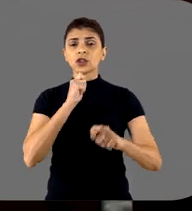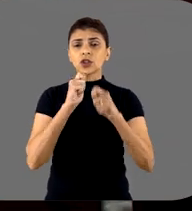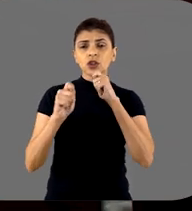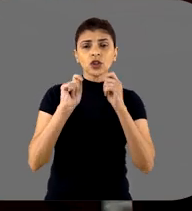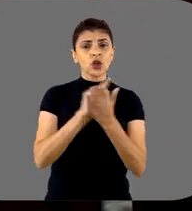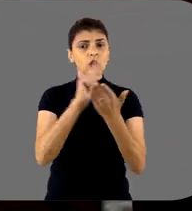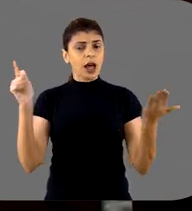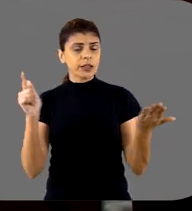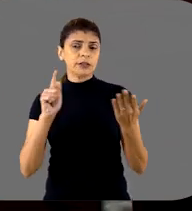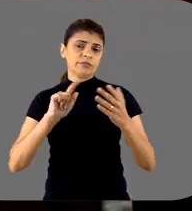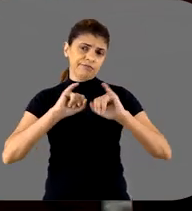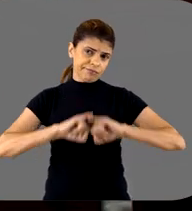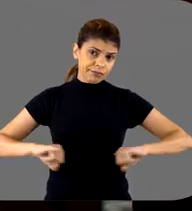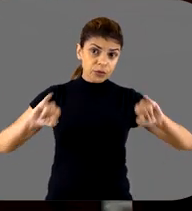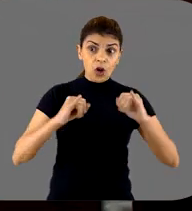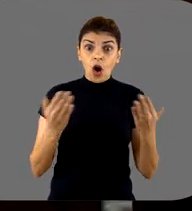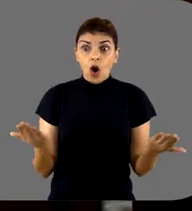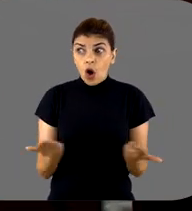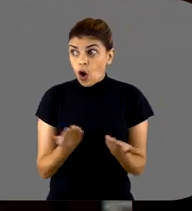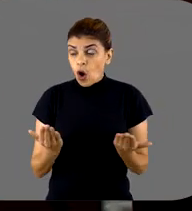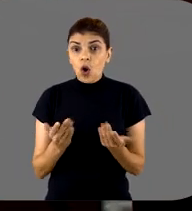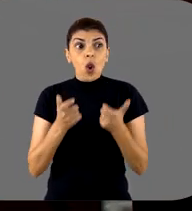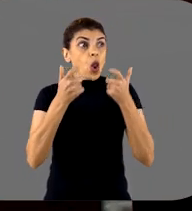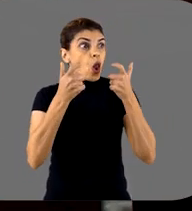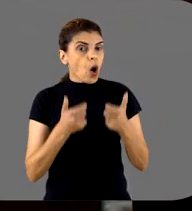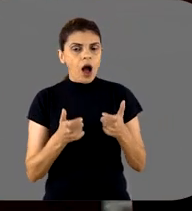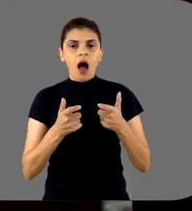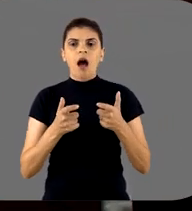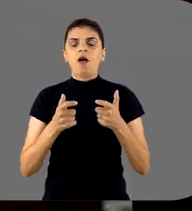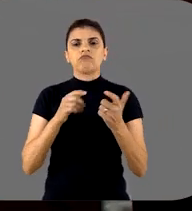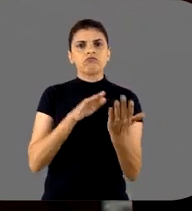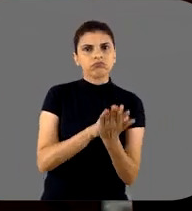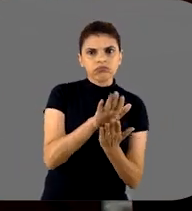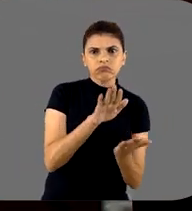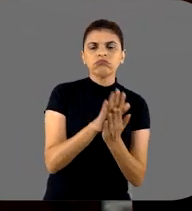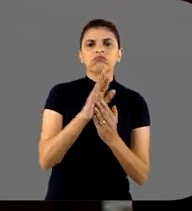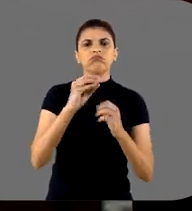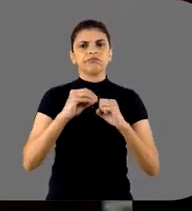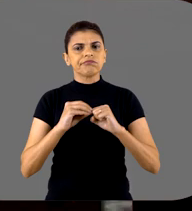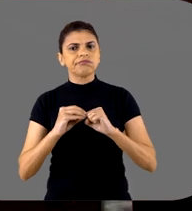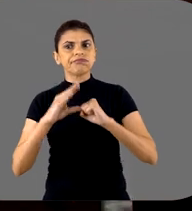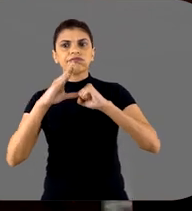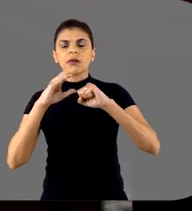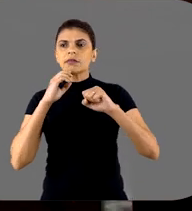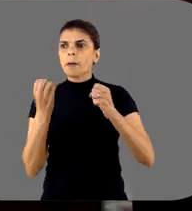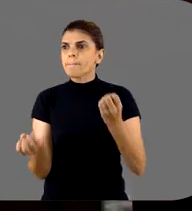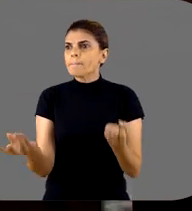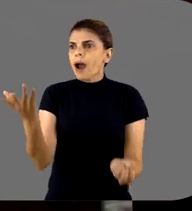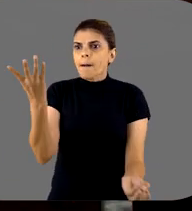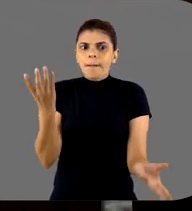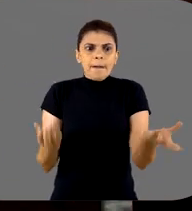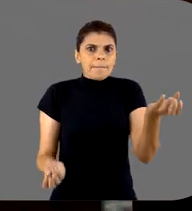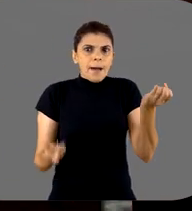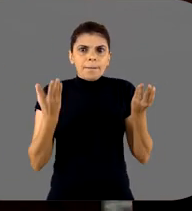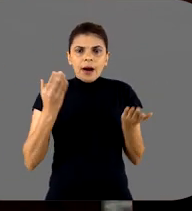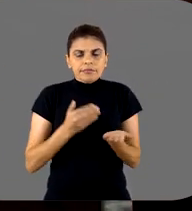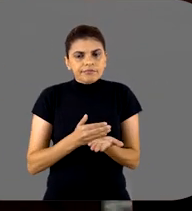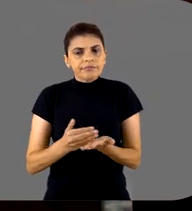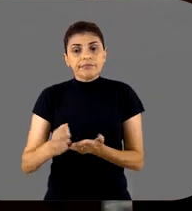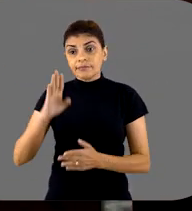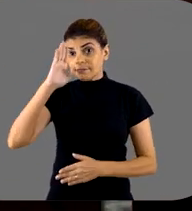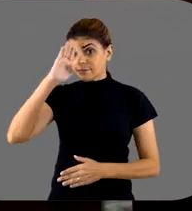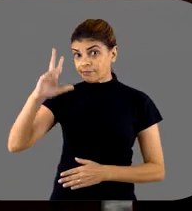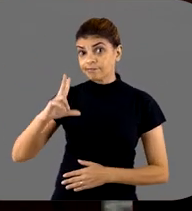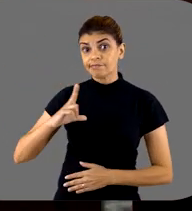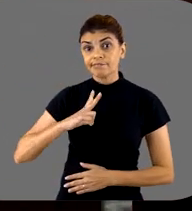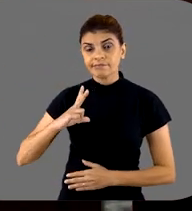jornalismo, a divulgação científica, a imprensa. Hoje em dia, os locais de produção, de circulação, de apropriação do conhecimento se multiplicaram enormemente. E,